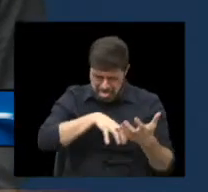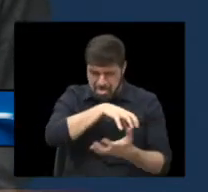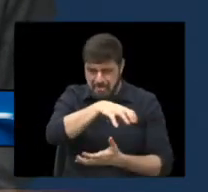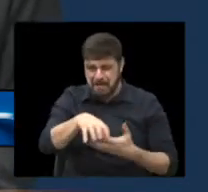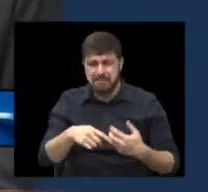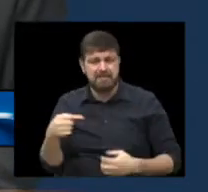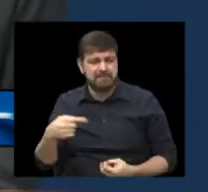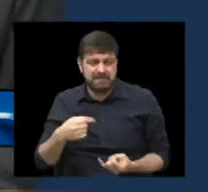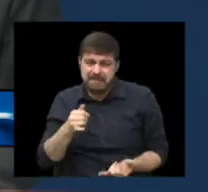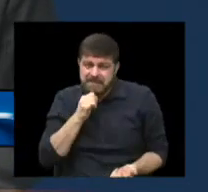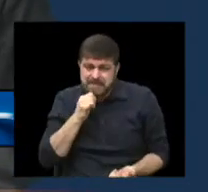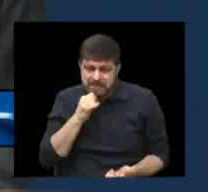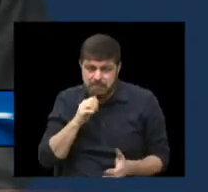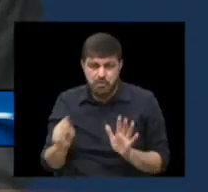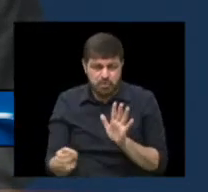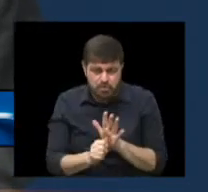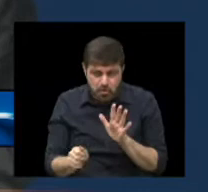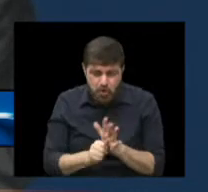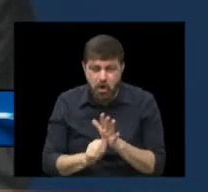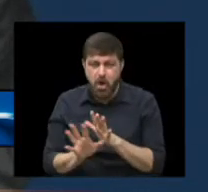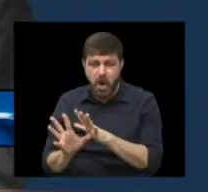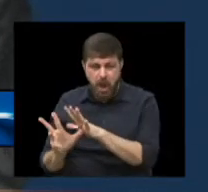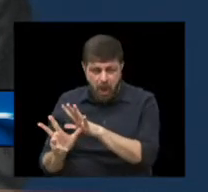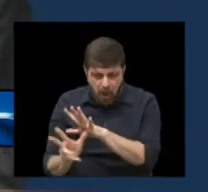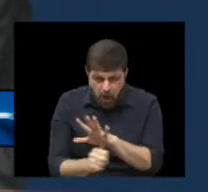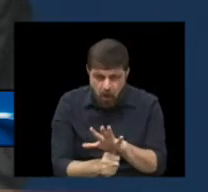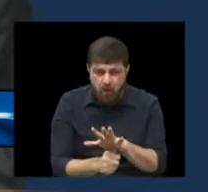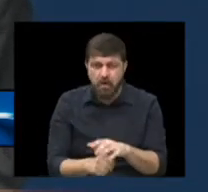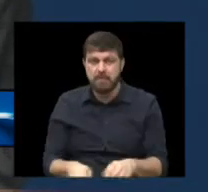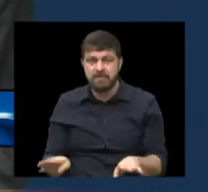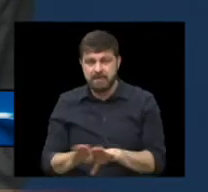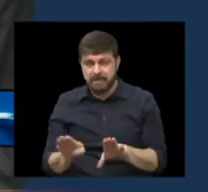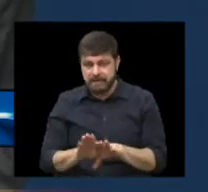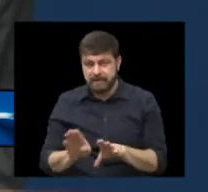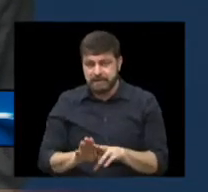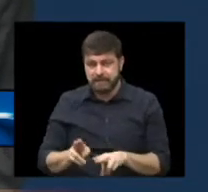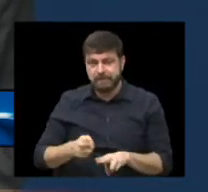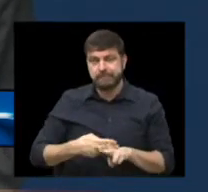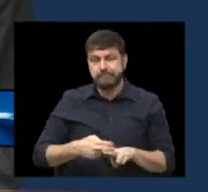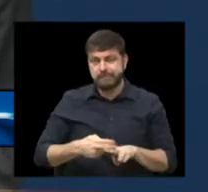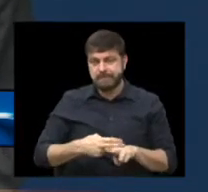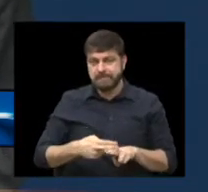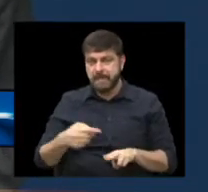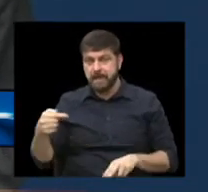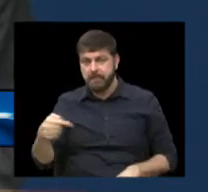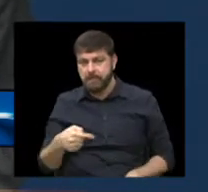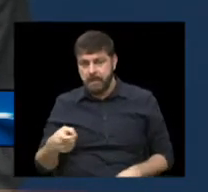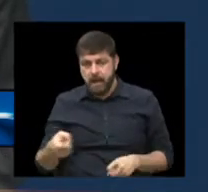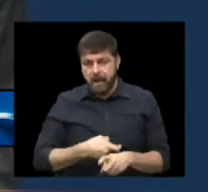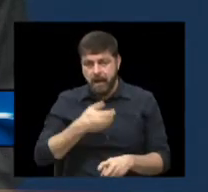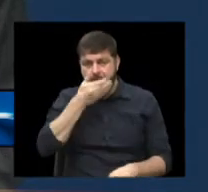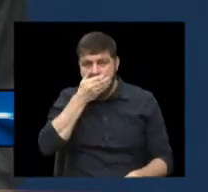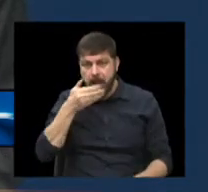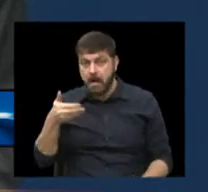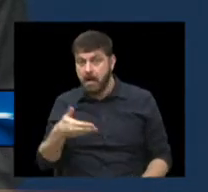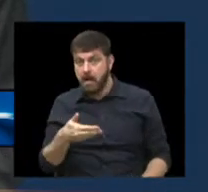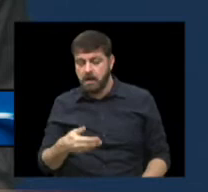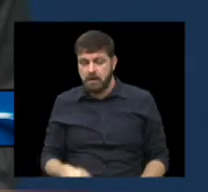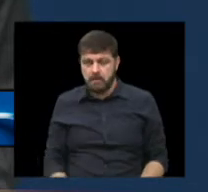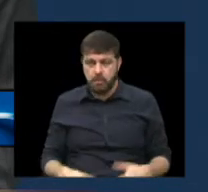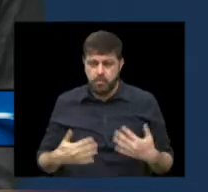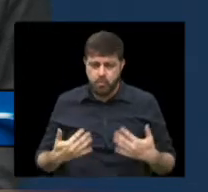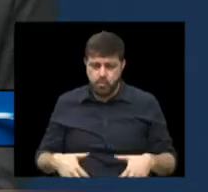uso de drogas, roubos e até crimes com a liberdade sexual. Esse é o nosso centro de convivência